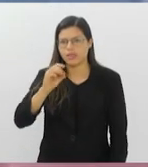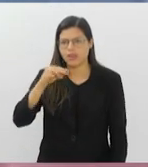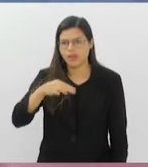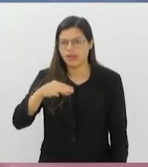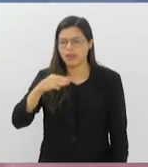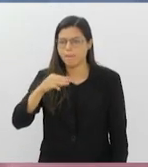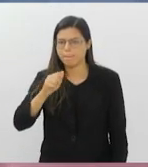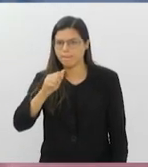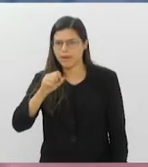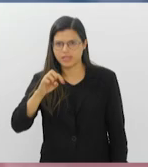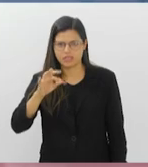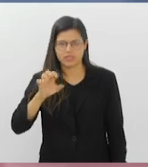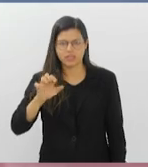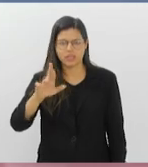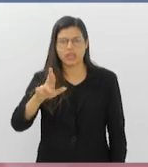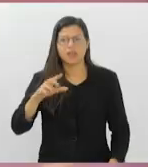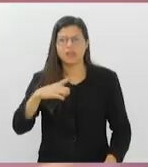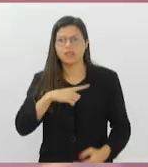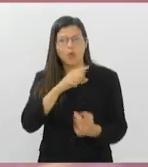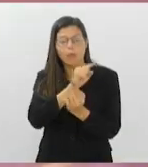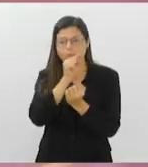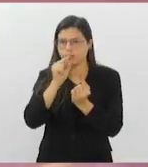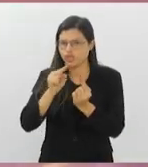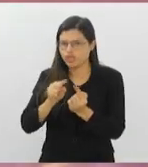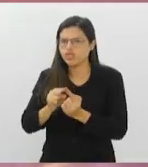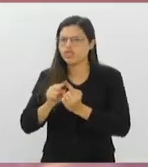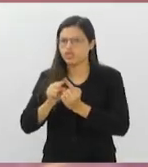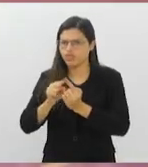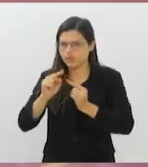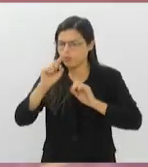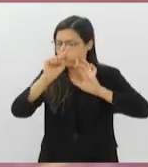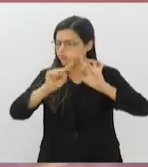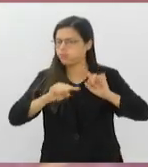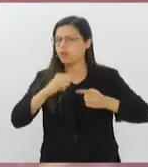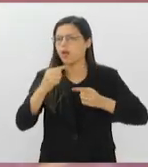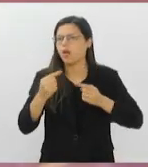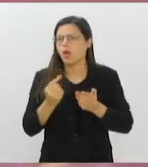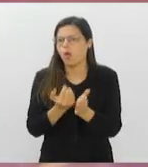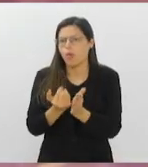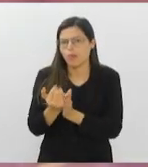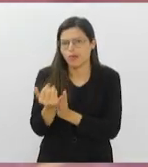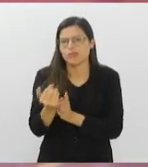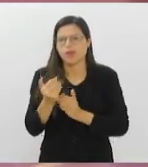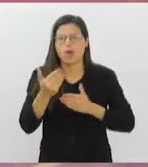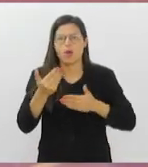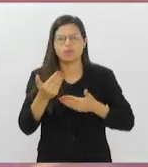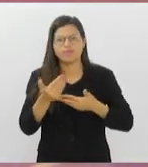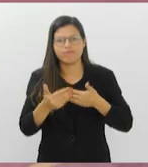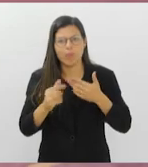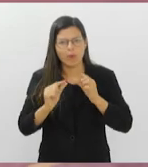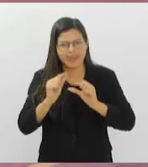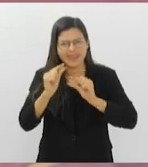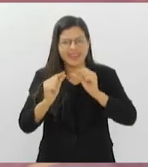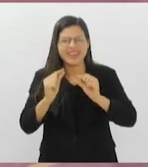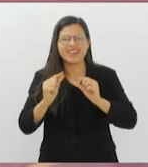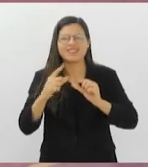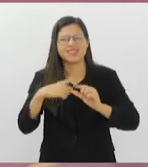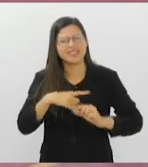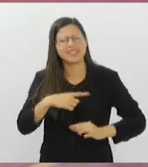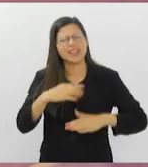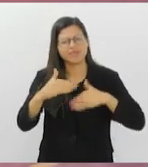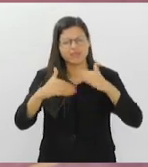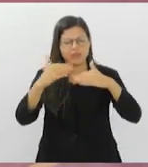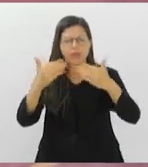já possui metas ambiciosas. Começar de baixo primeiro, tem muito a evoluir ainda, mas meu objetivo é